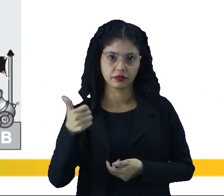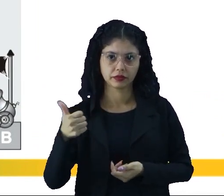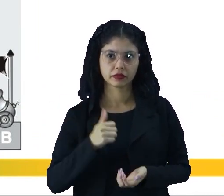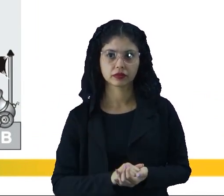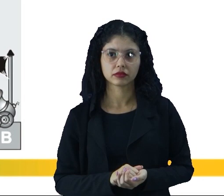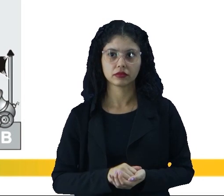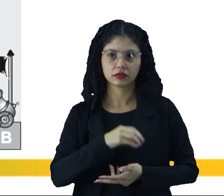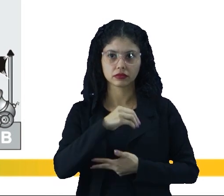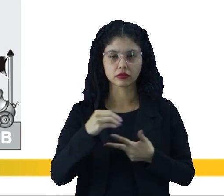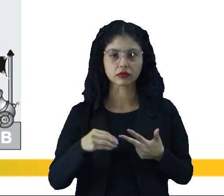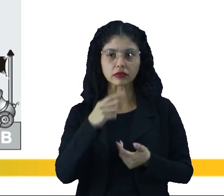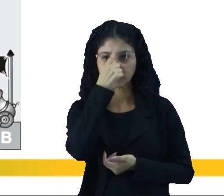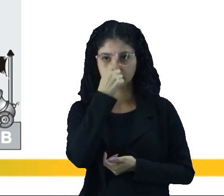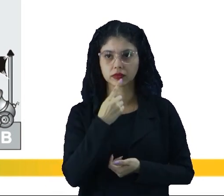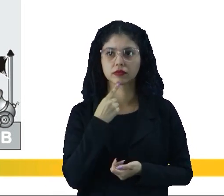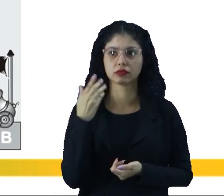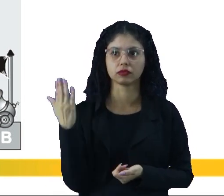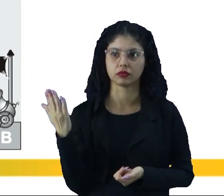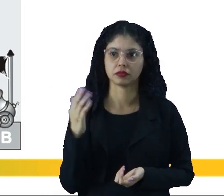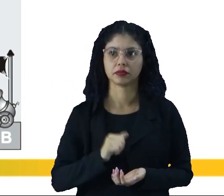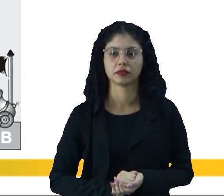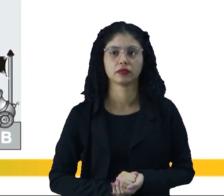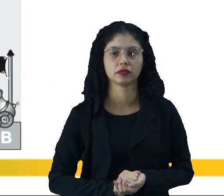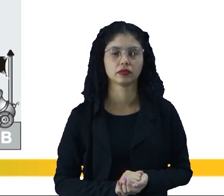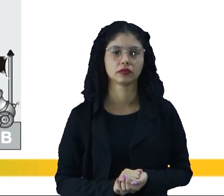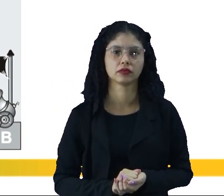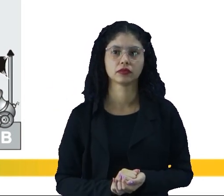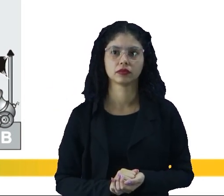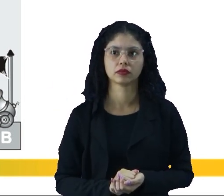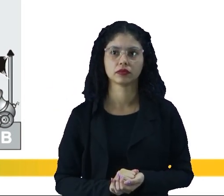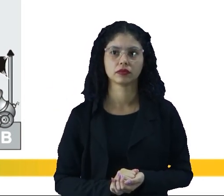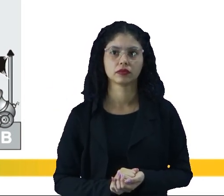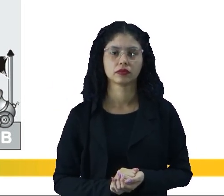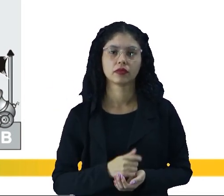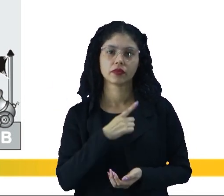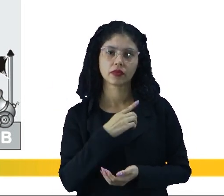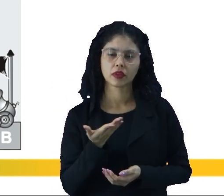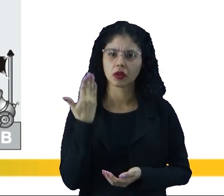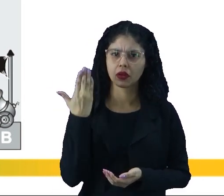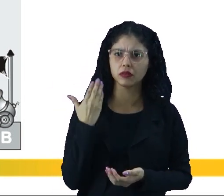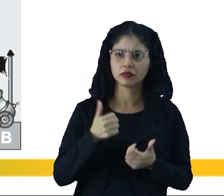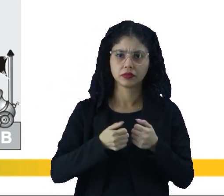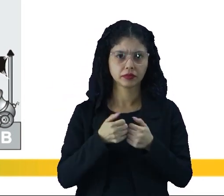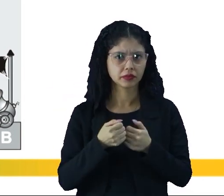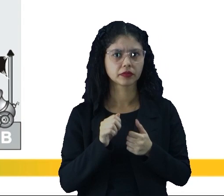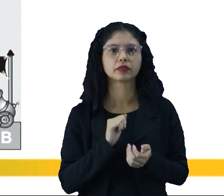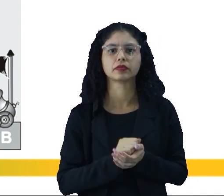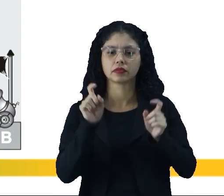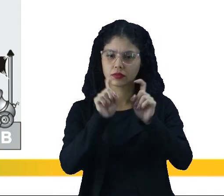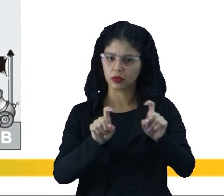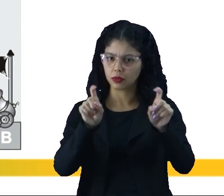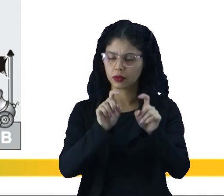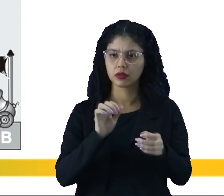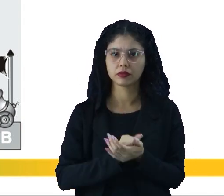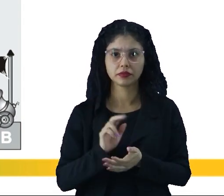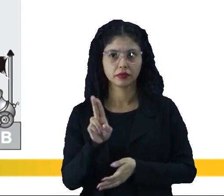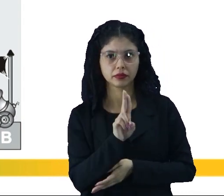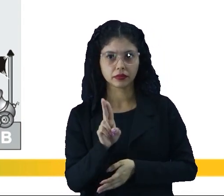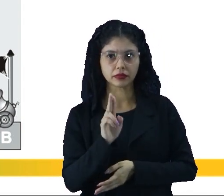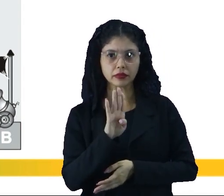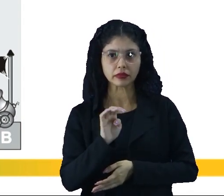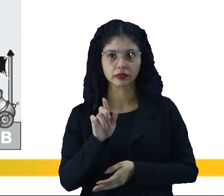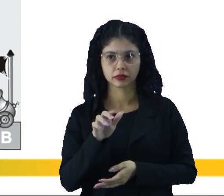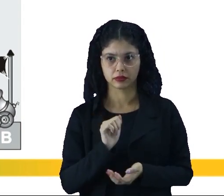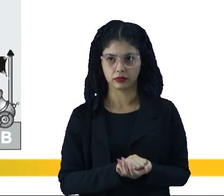No Enem de 2021 caiu essa questão com essa figura aqui, ó. A figura foi extraída de um antigo jogo para computadores, chamado Bang